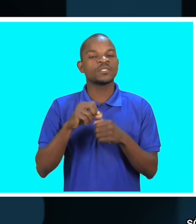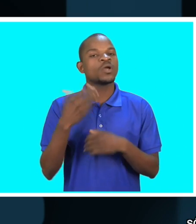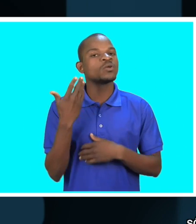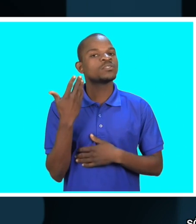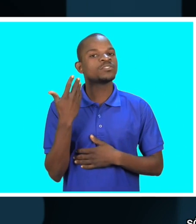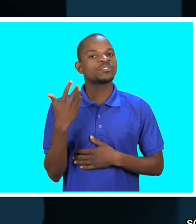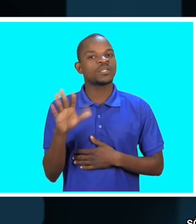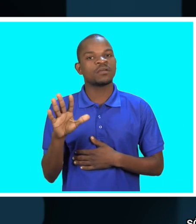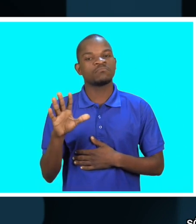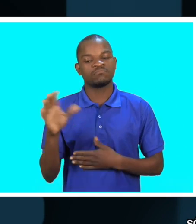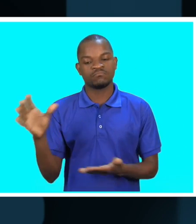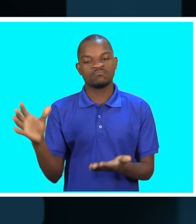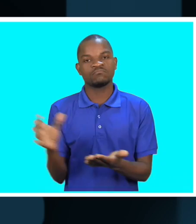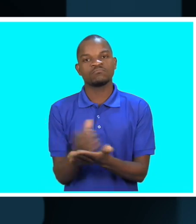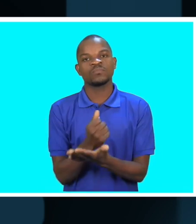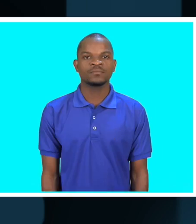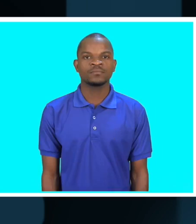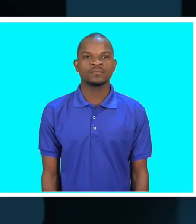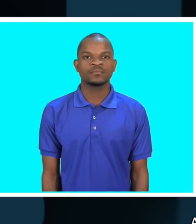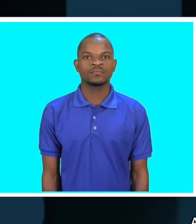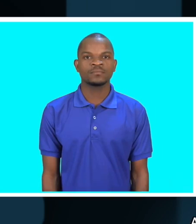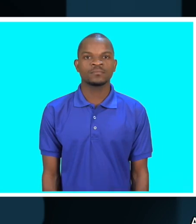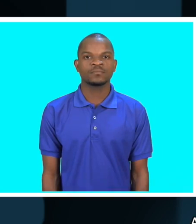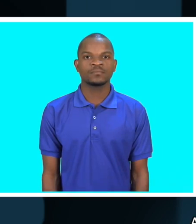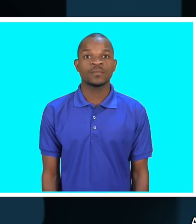adquirir um computador de mesa.